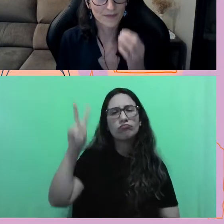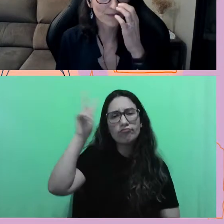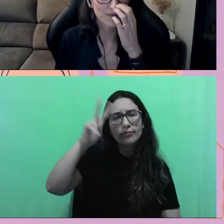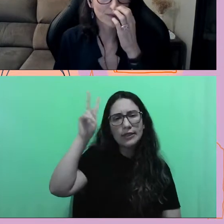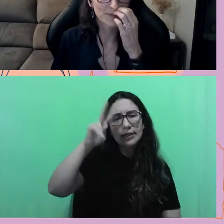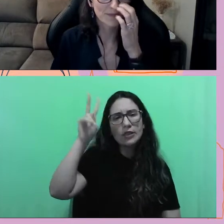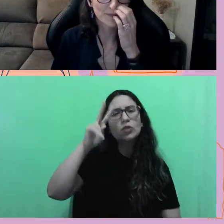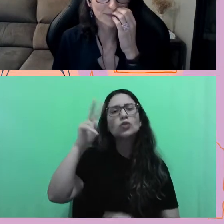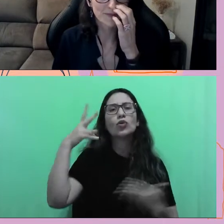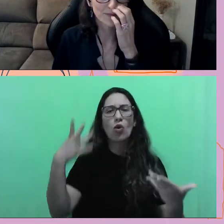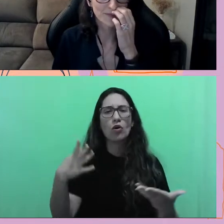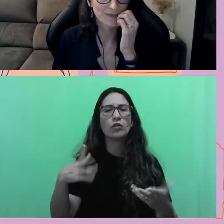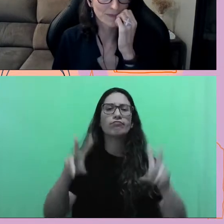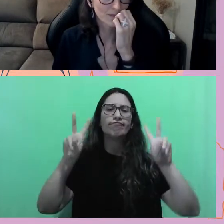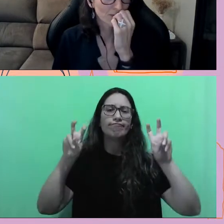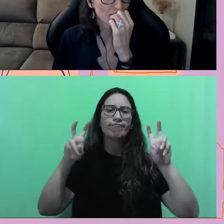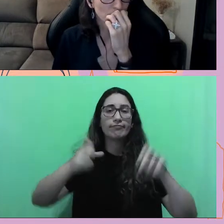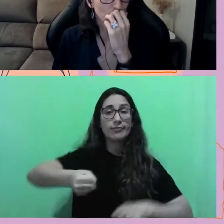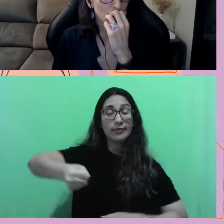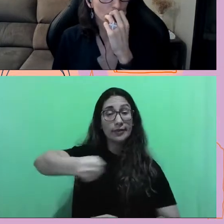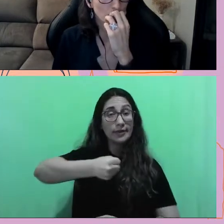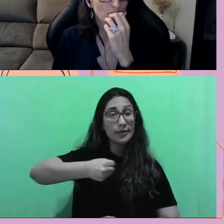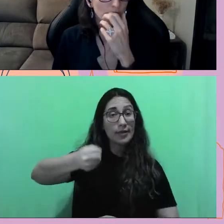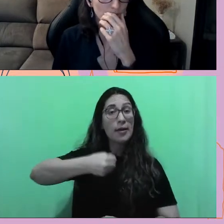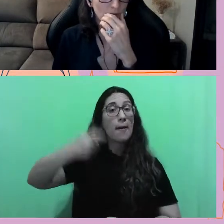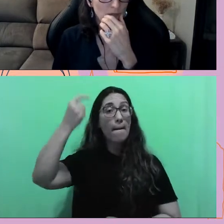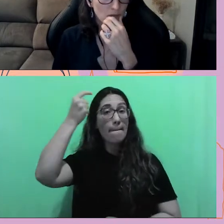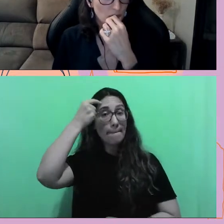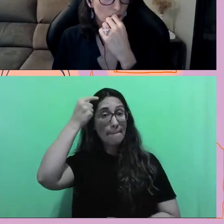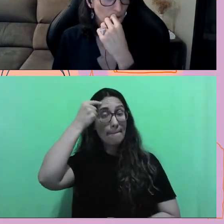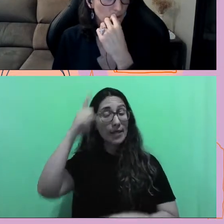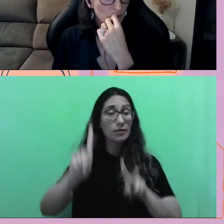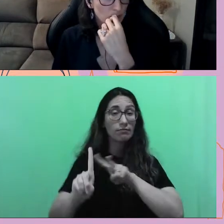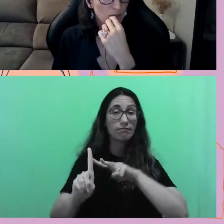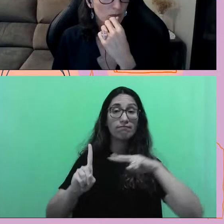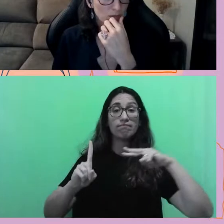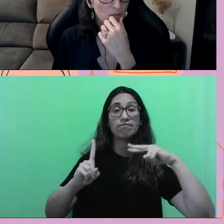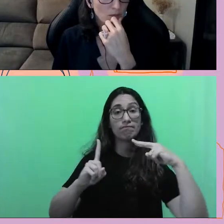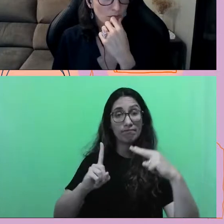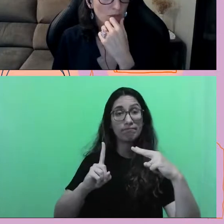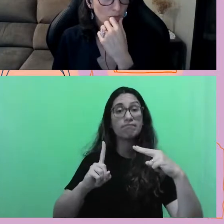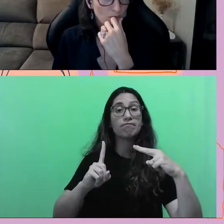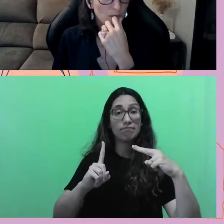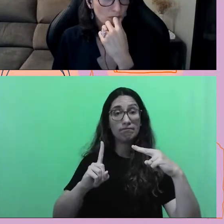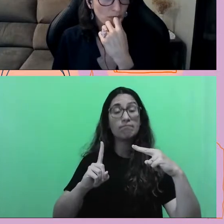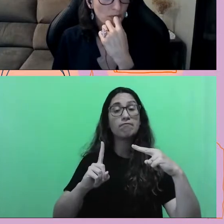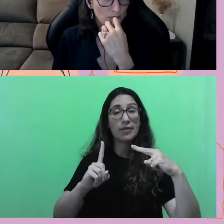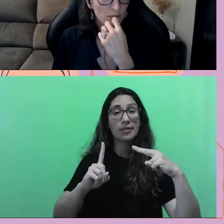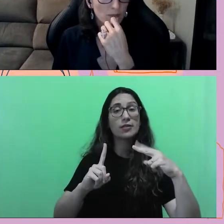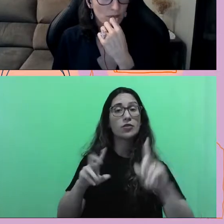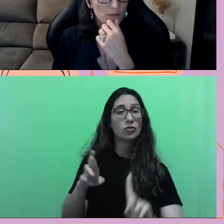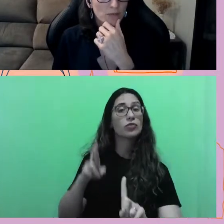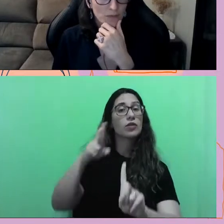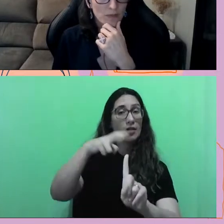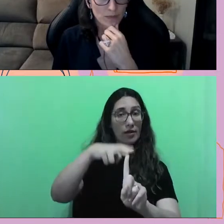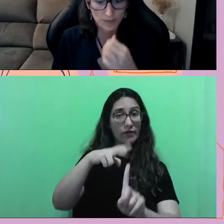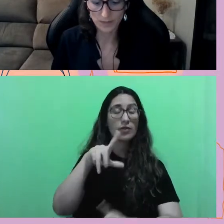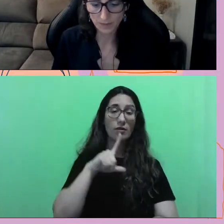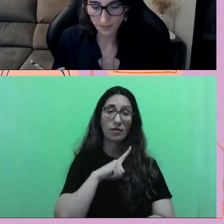no Pretas Cervejeiras, a gente pensa a partir de uma perspectiva afro-referenciada, né?